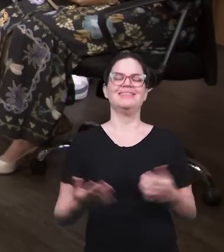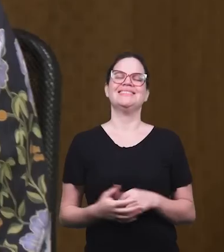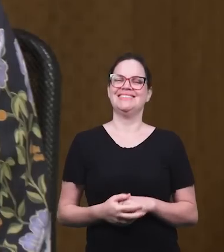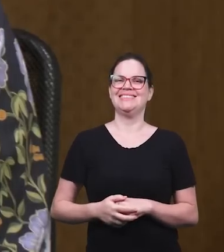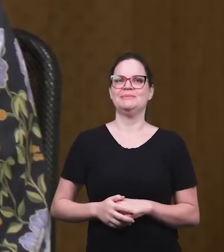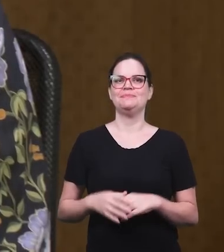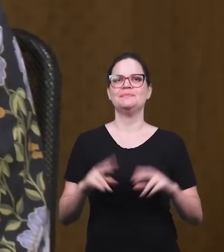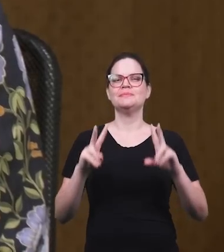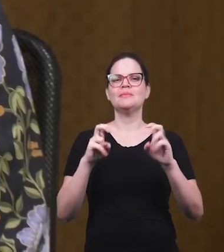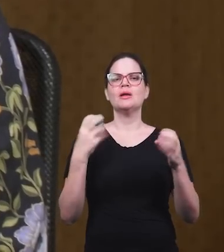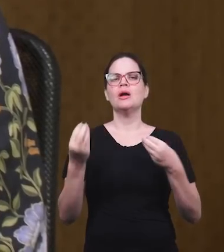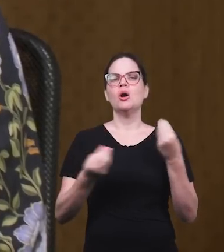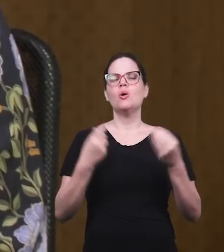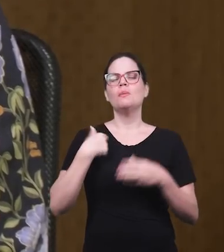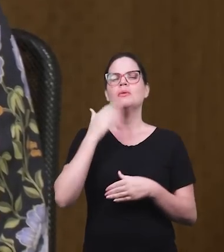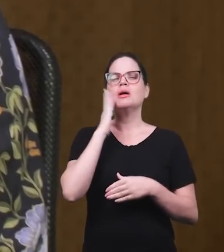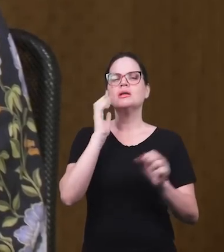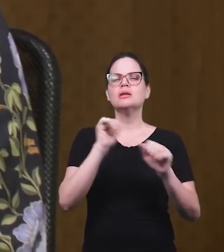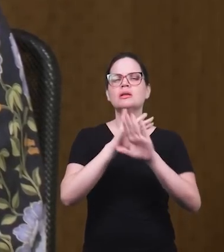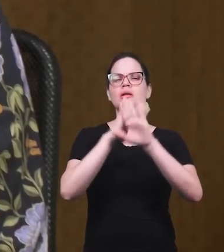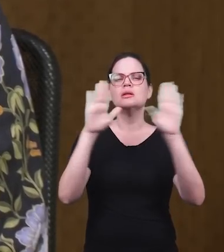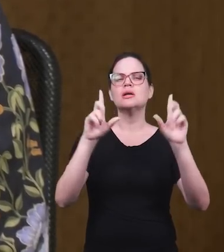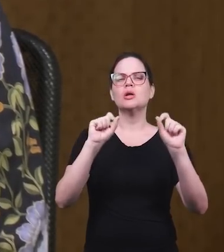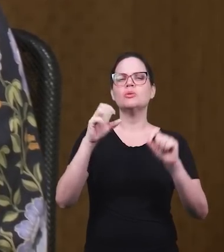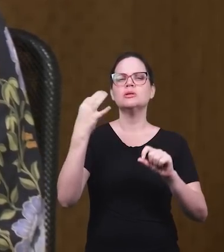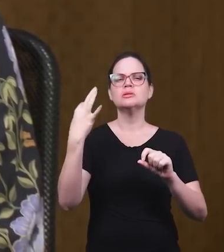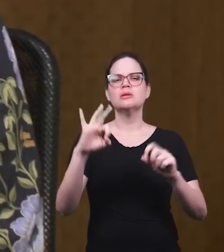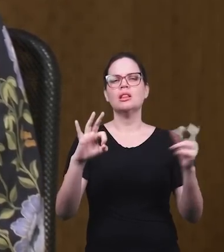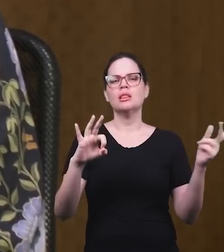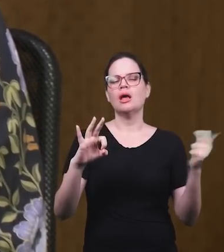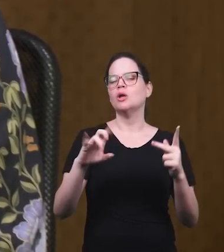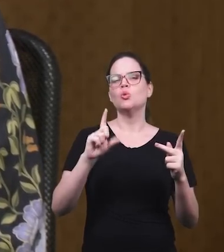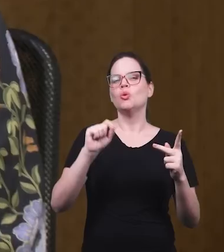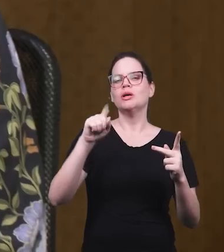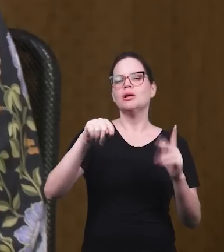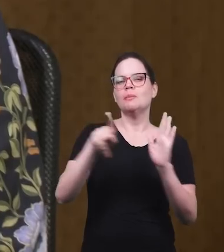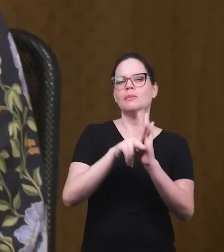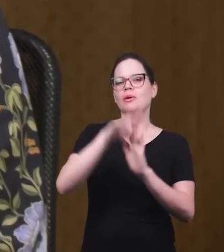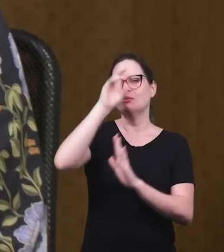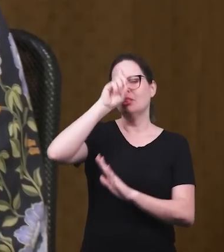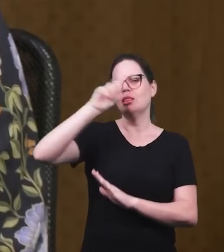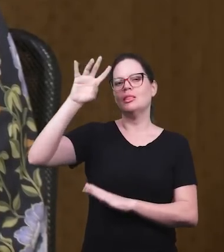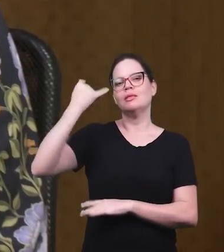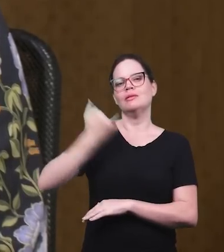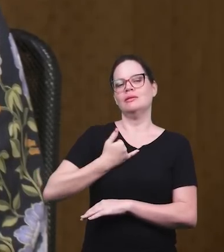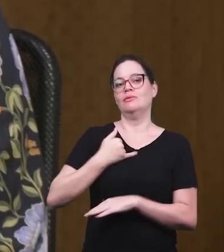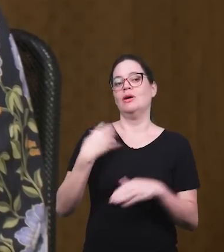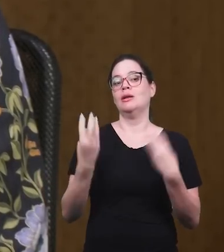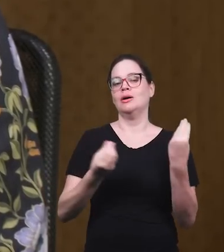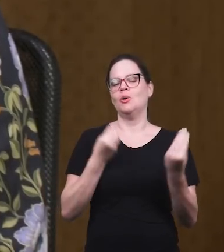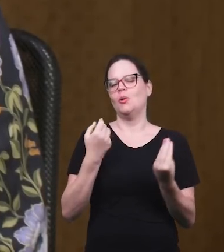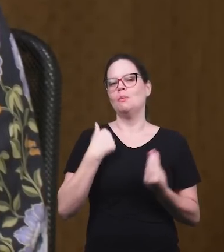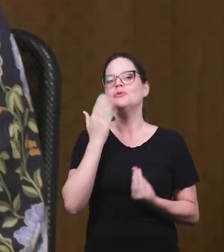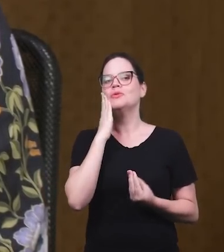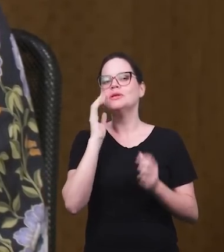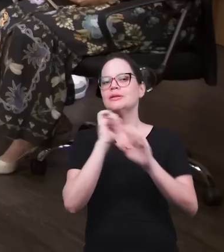Vamos falar sobre o tema. É como discernir o que provém de Deus. Bom Jovens tema, aqui hein? prepararam